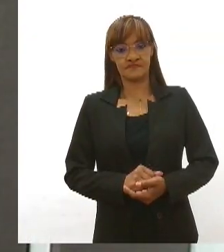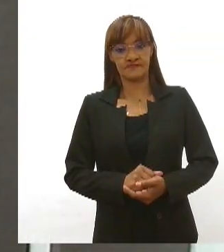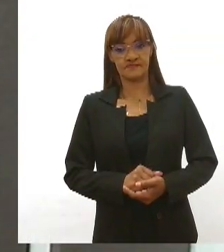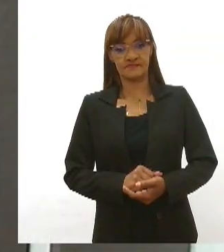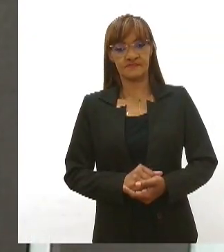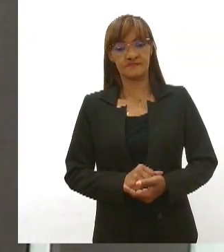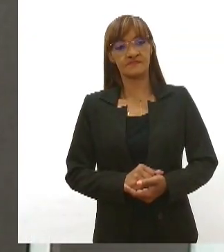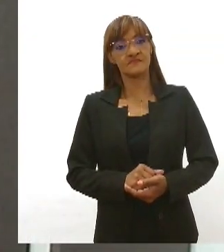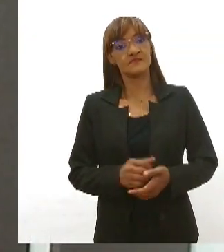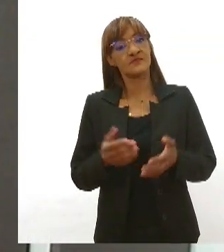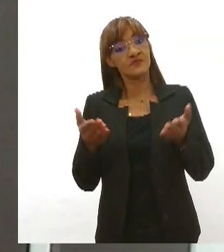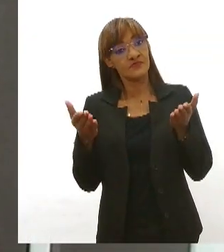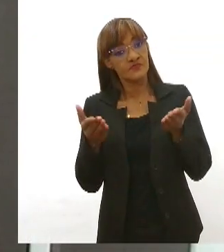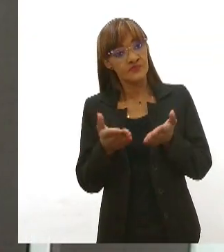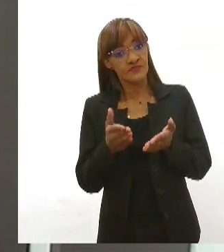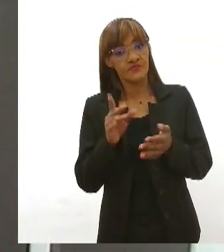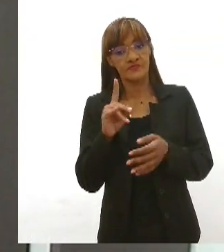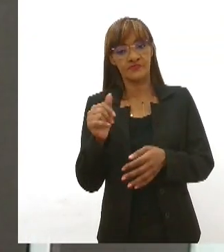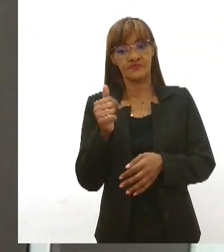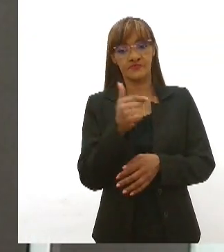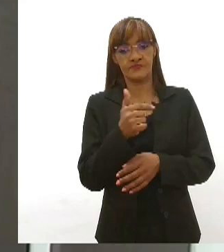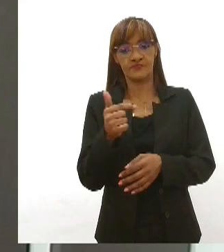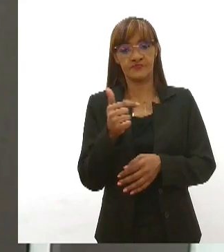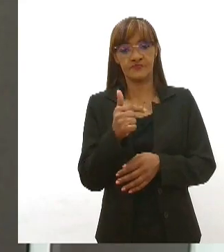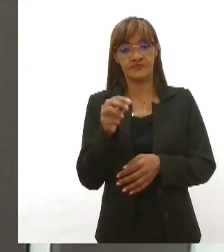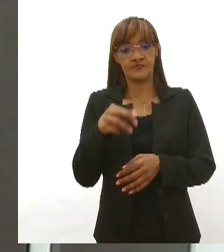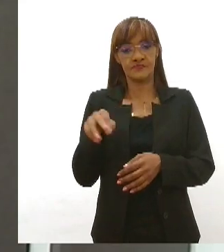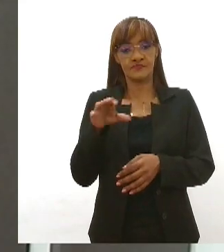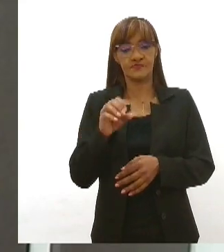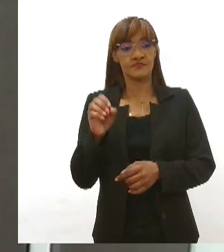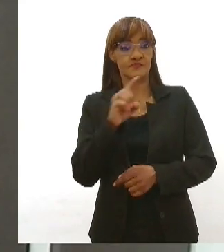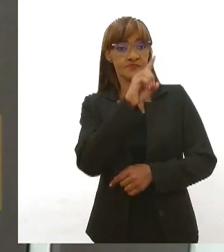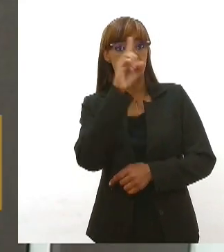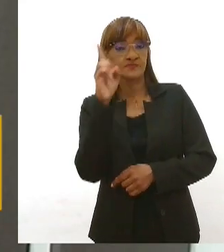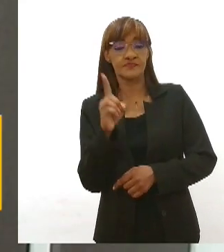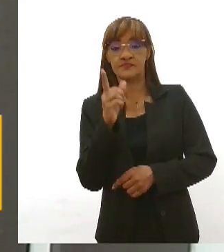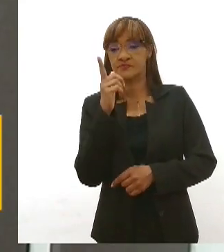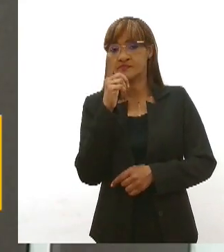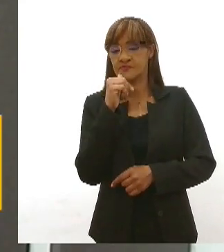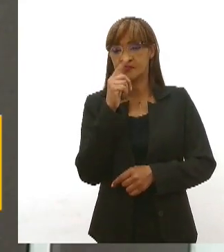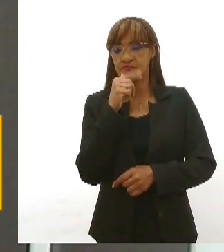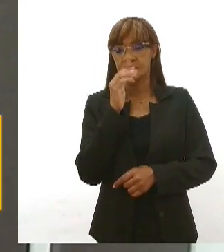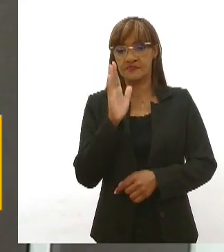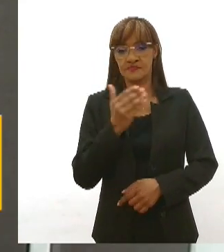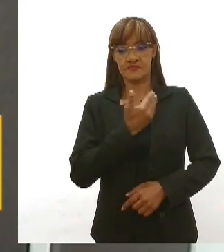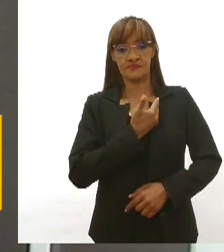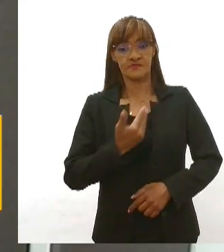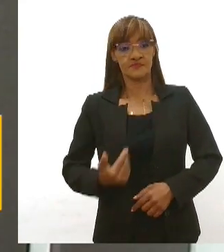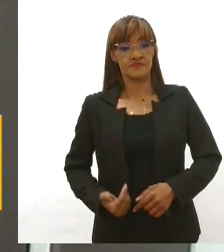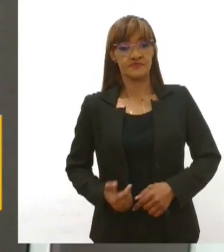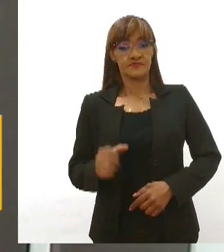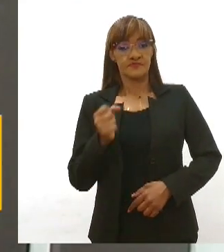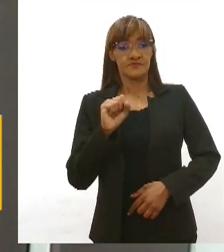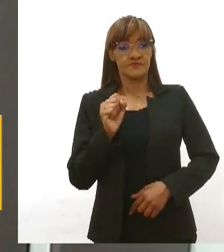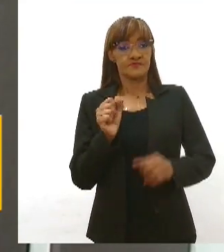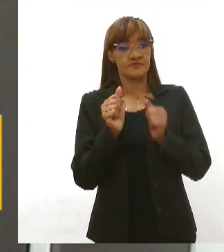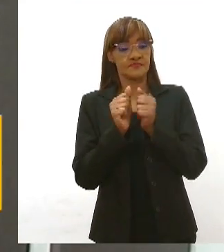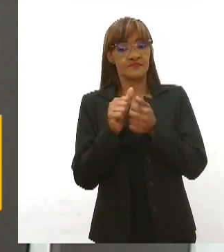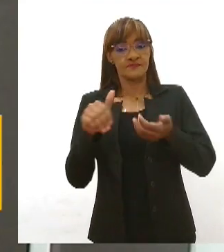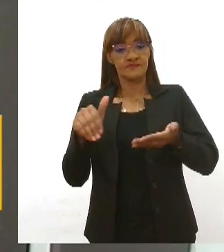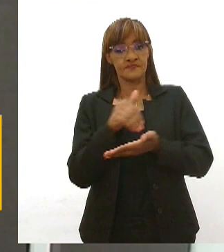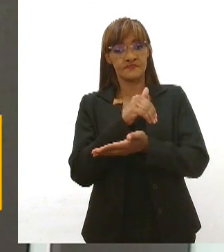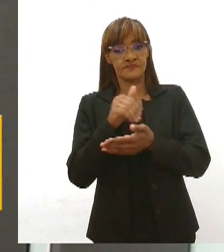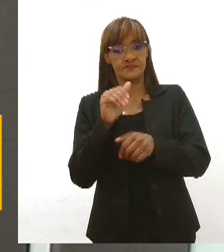Hoje, 22 de março, é celebrado o Dia Mundial da Água e o governo de Sergipe, através da Secretaria de Estado do Meio